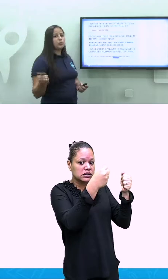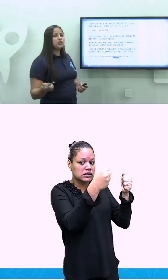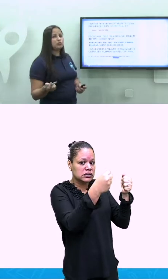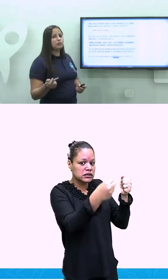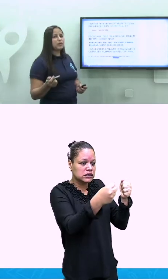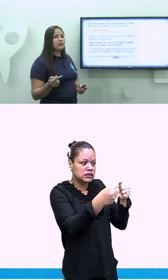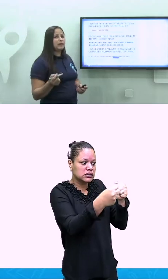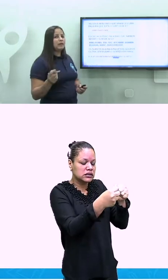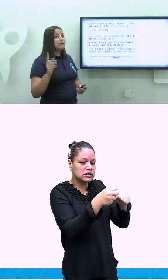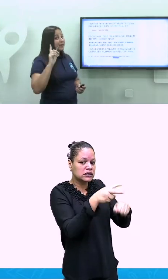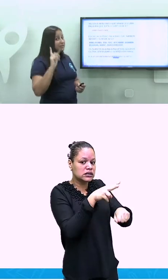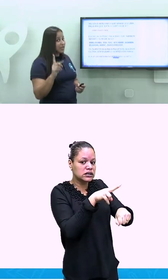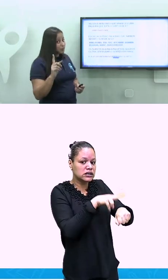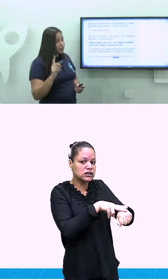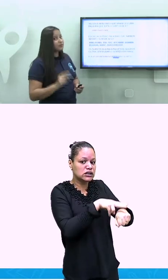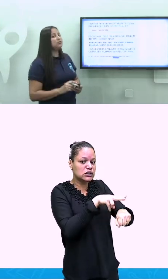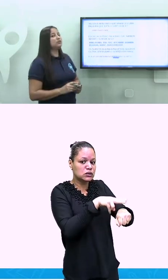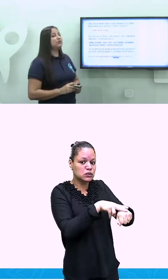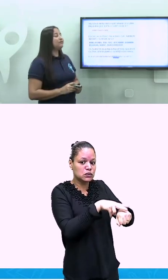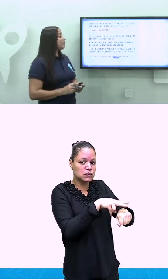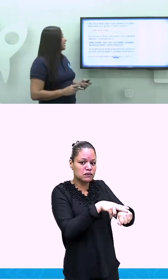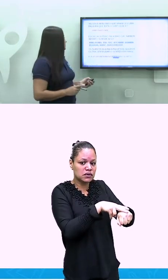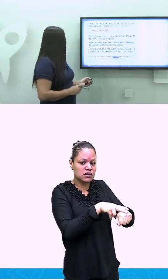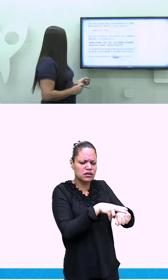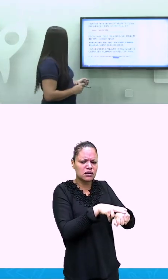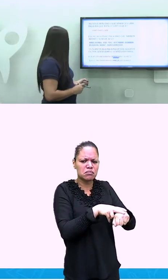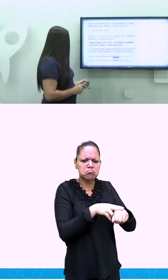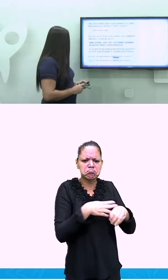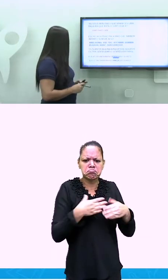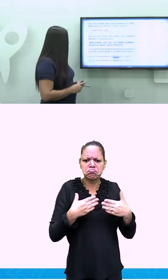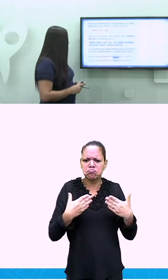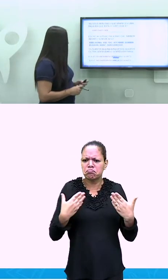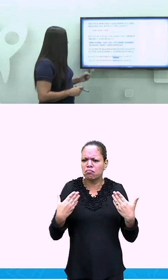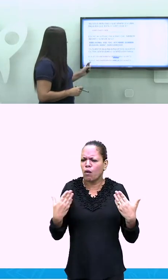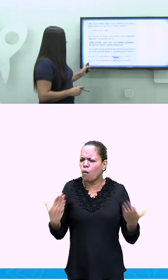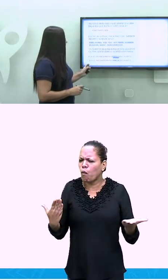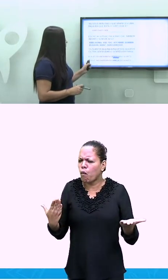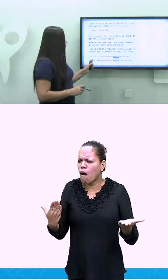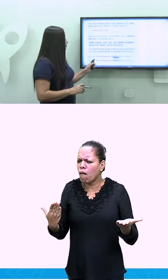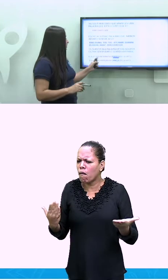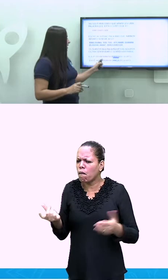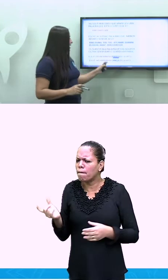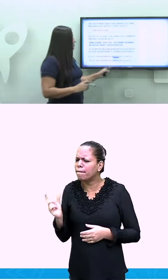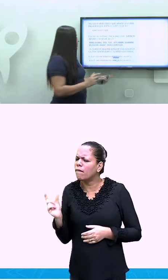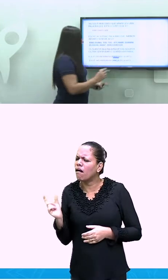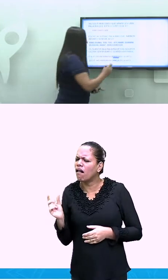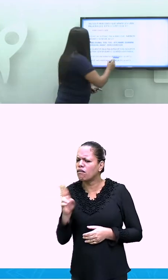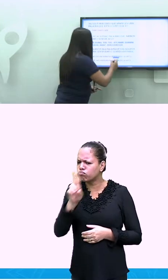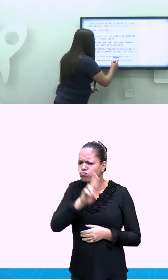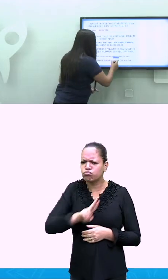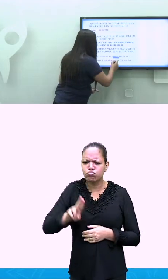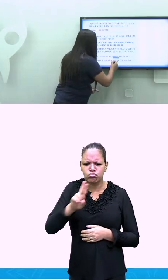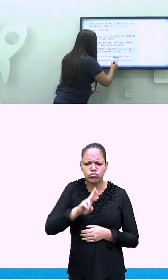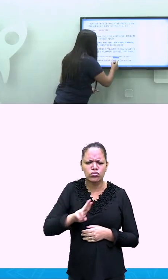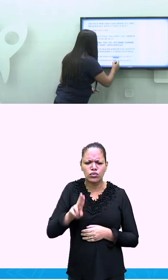pode substituir, mas sem mudar o sentido da frase? Ela vê um fantasma na